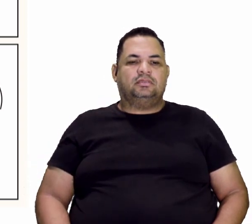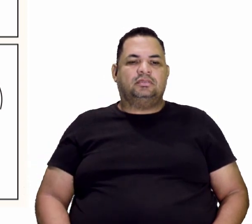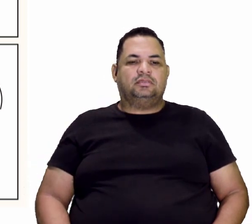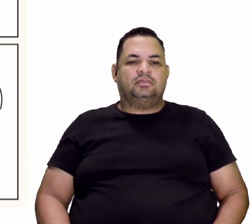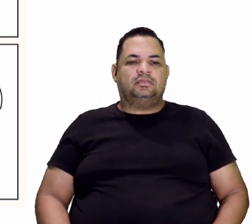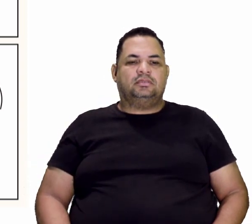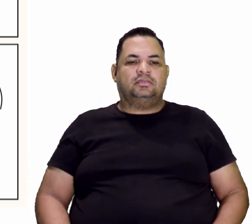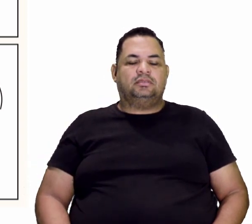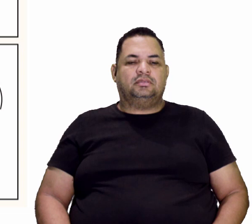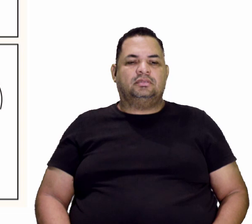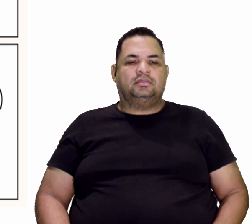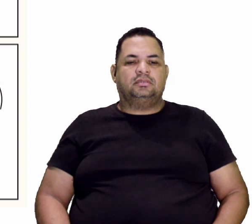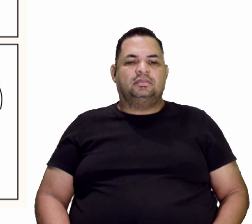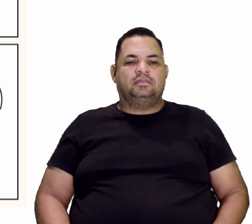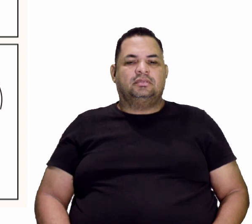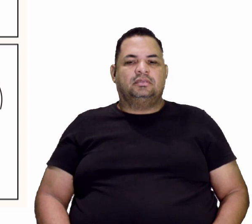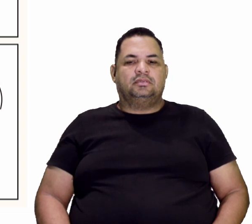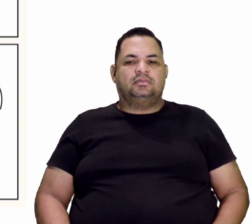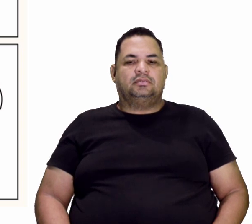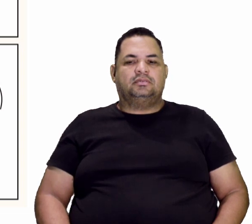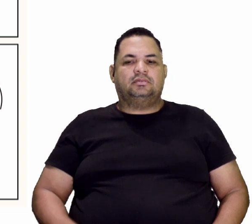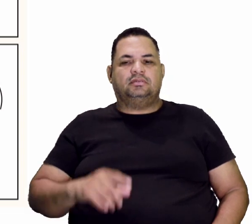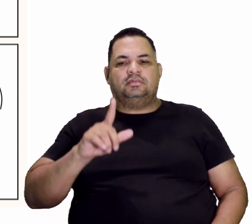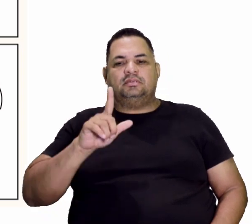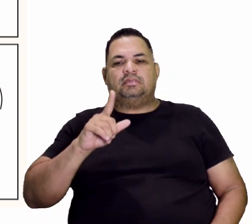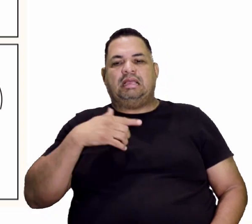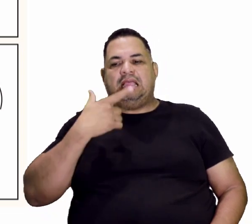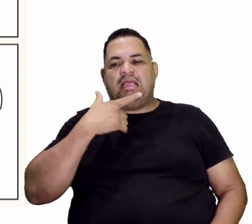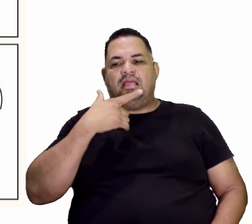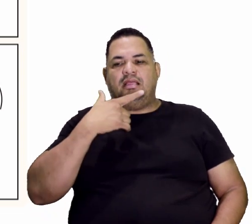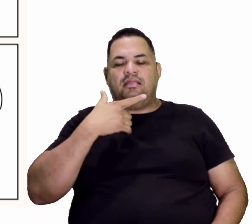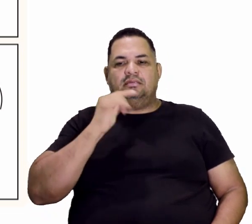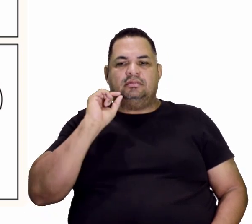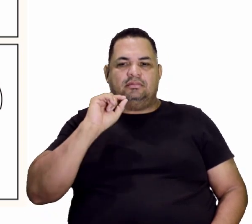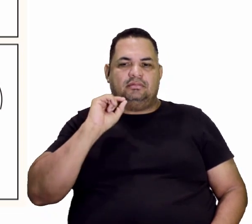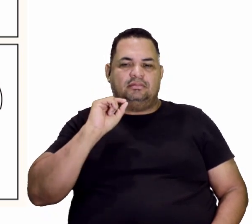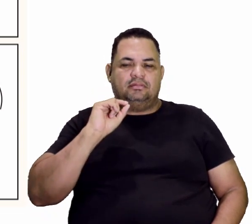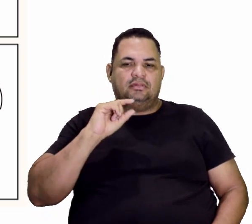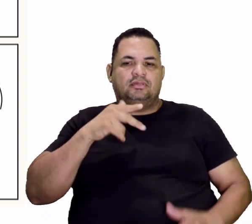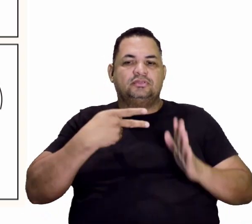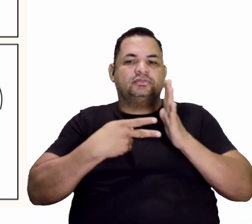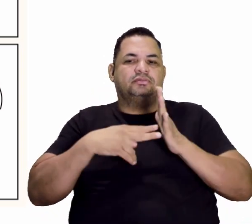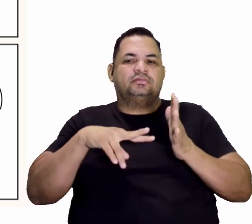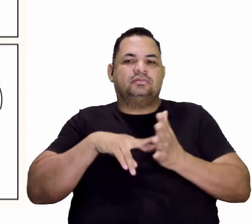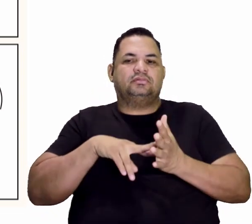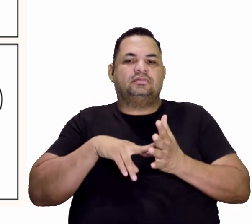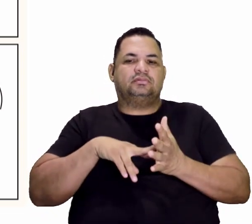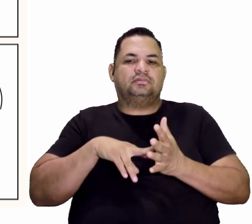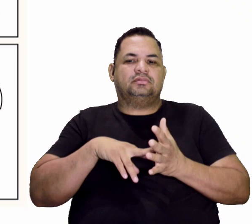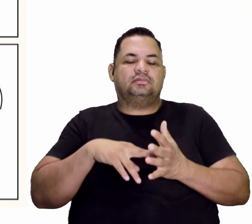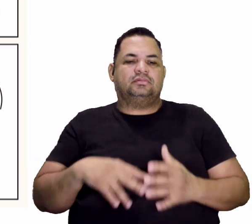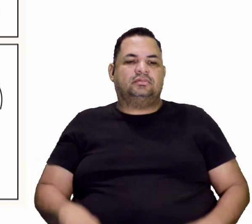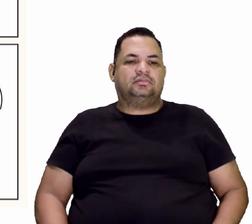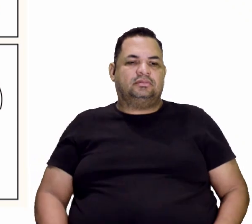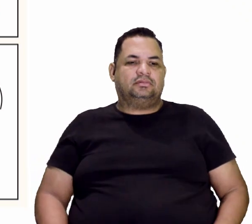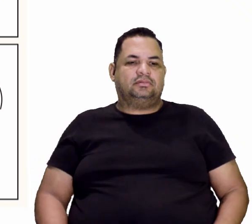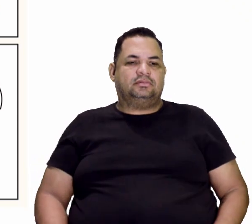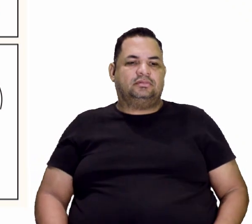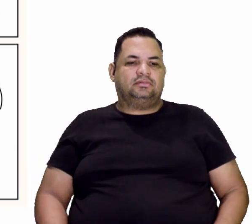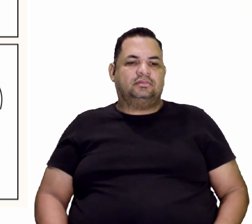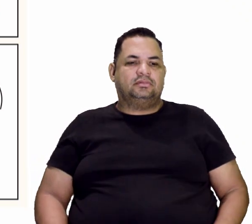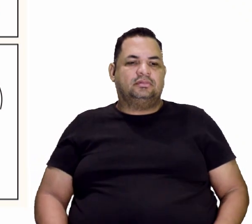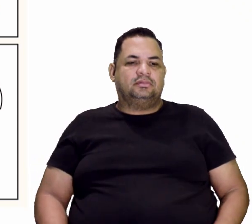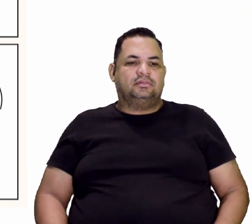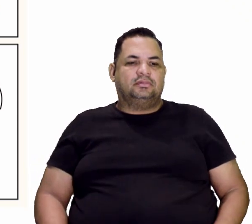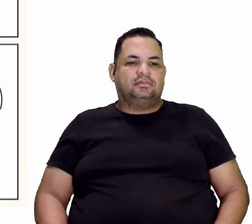Aí ele já ficou assim, já disse, gaiato. O que significa isso? Bem interessante, ó. Aí ele se